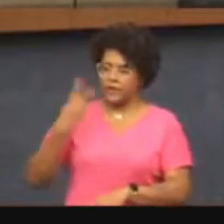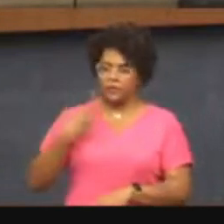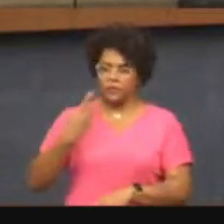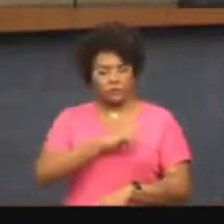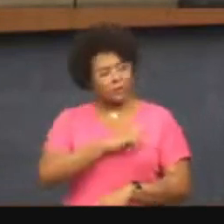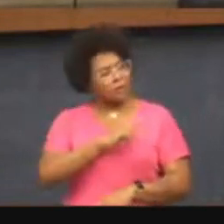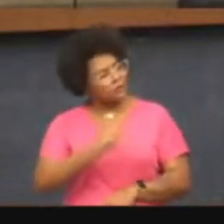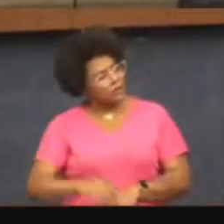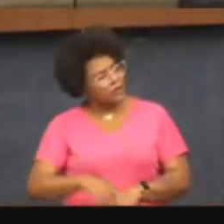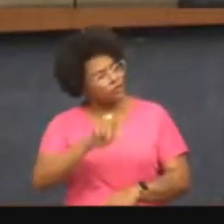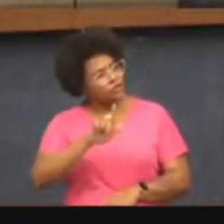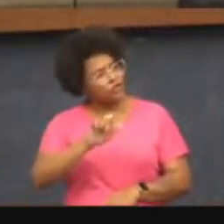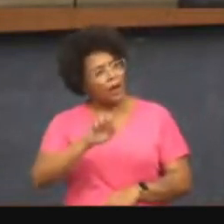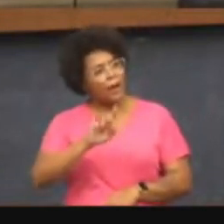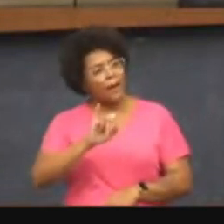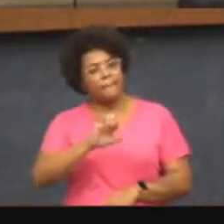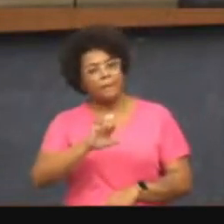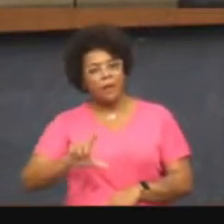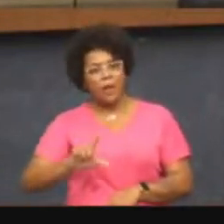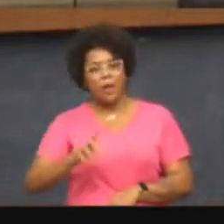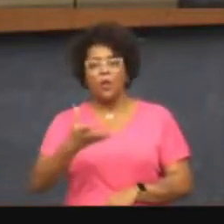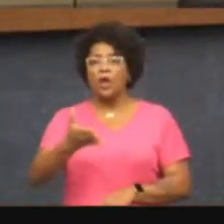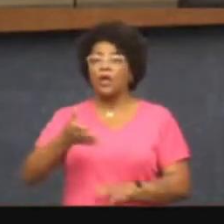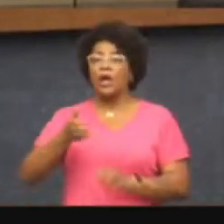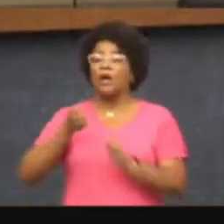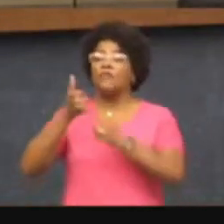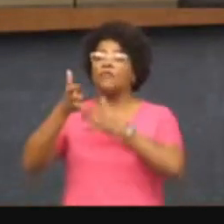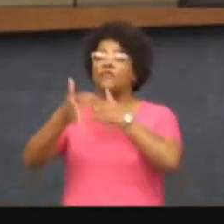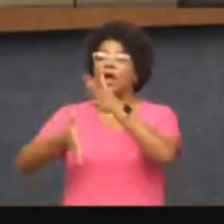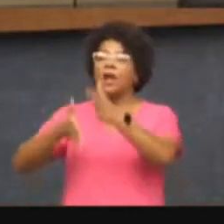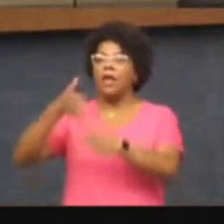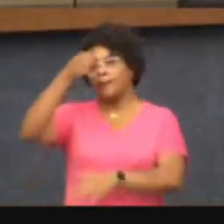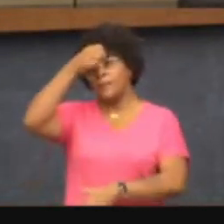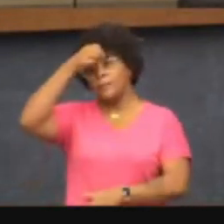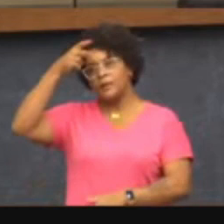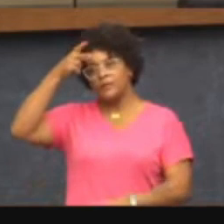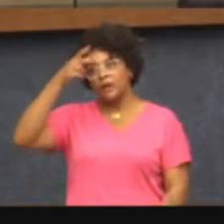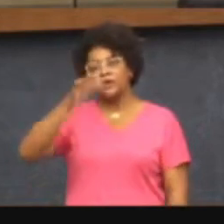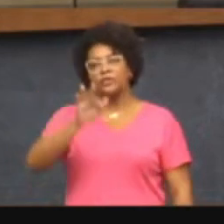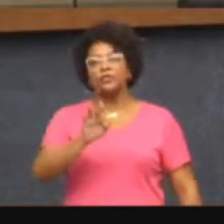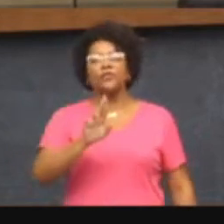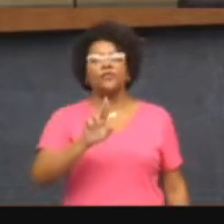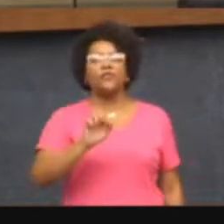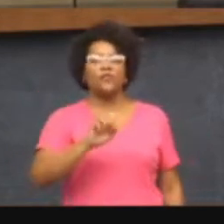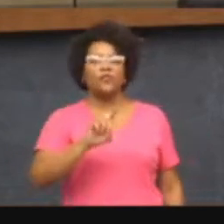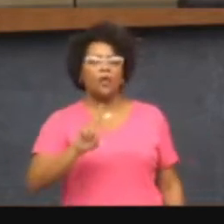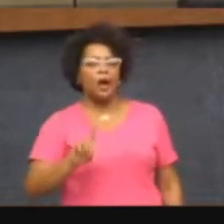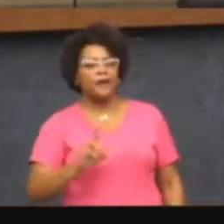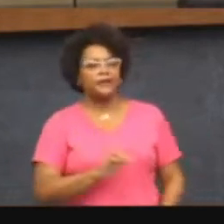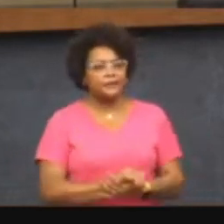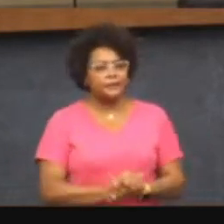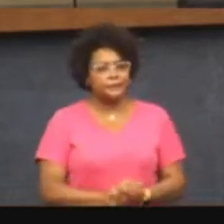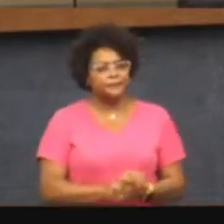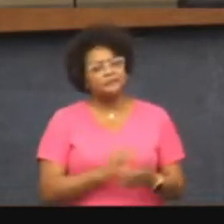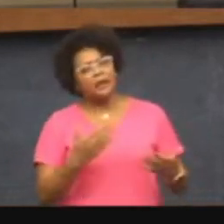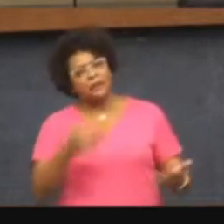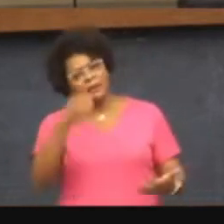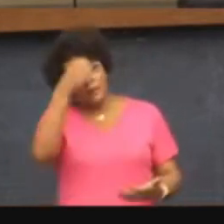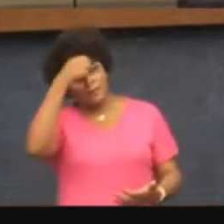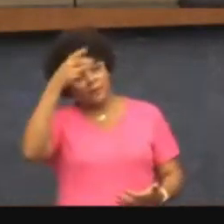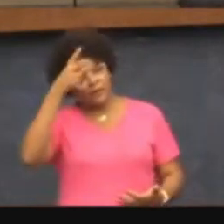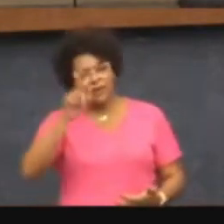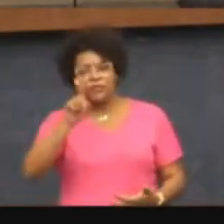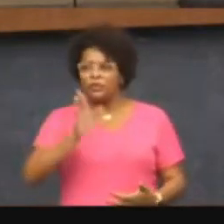Eu quero fazer minha fala aqui hoje para o prefeito Fuad. Prefeito Fuad, o senhor foi em Brasília, o senhor esteve lá no Ministério de Portos e